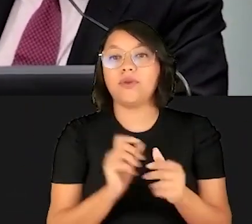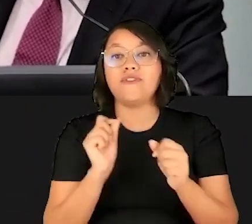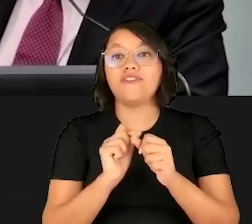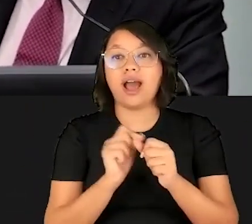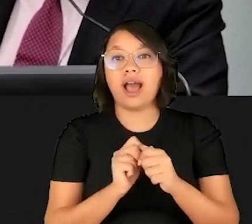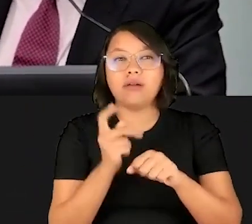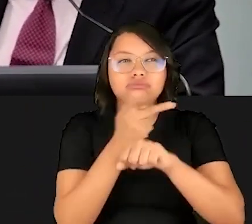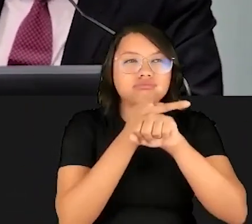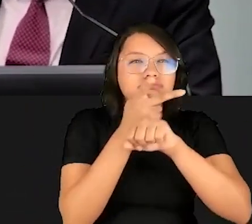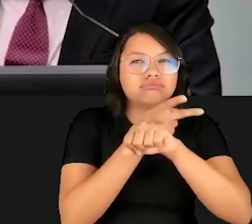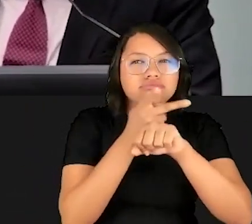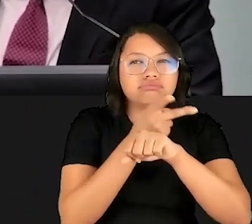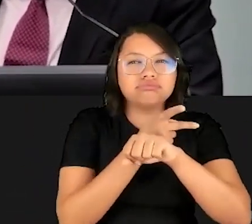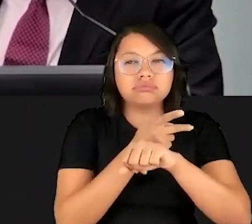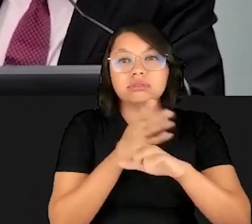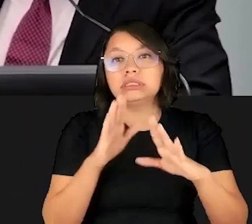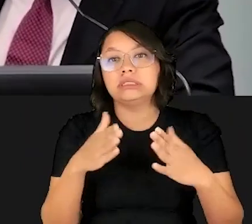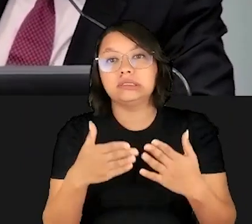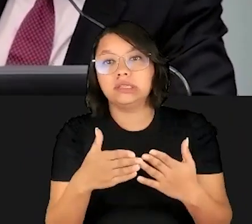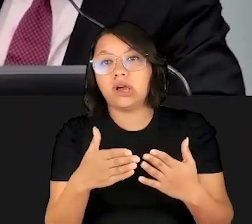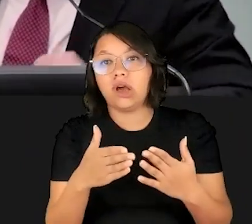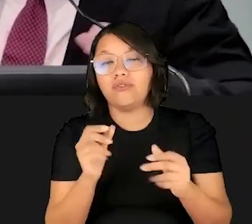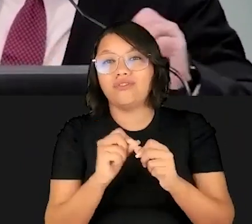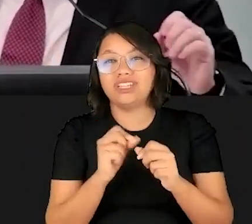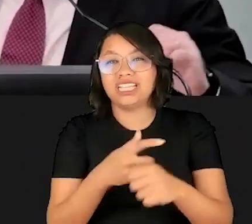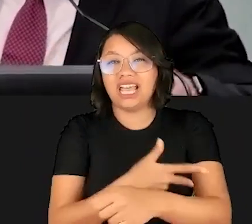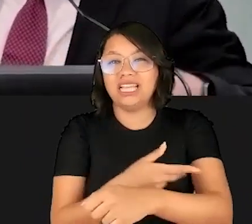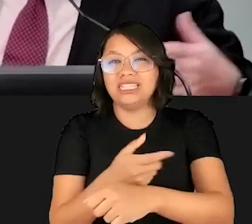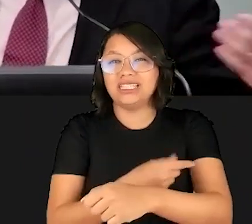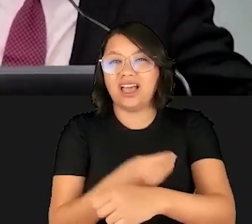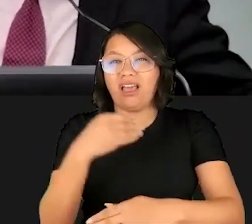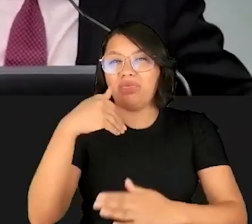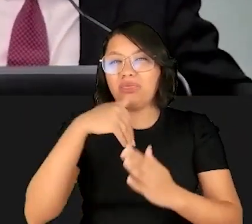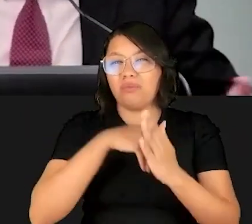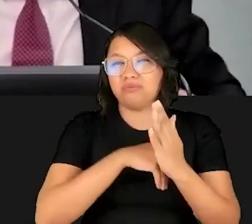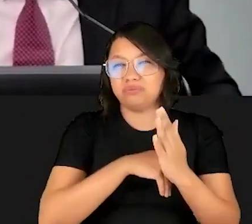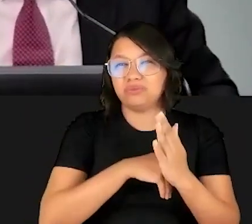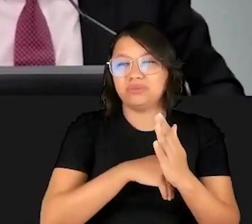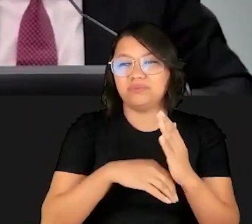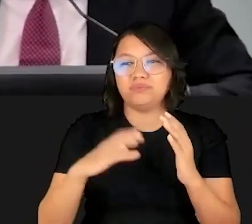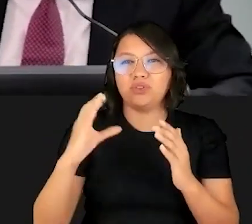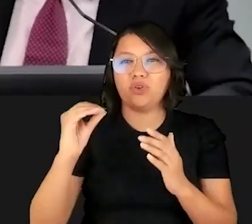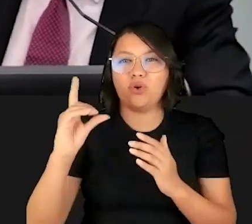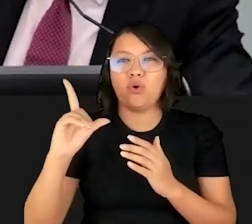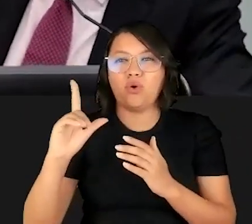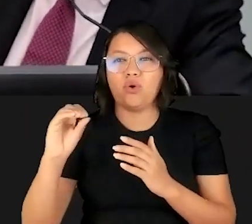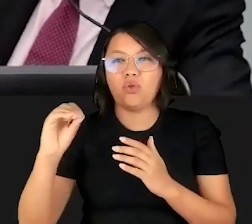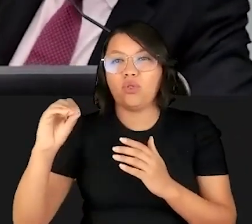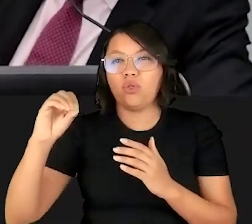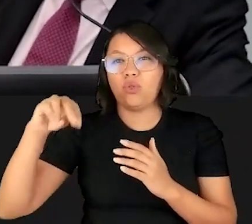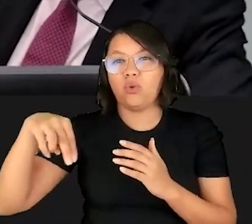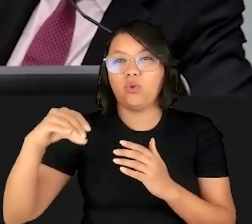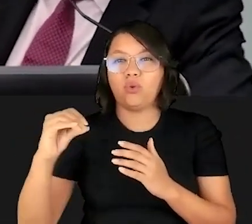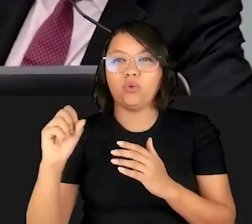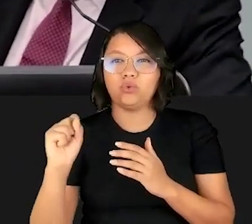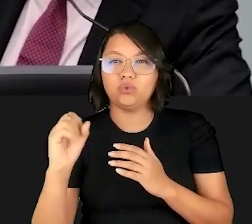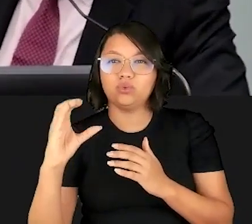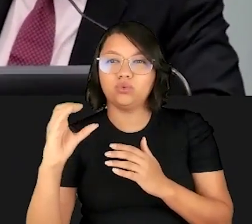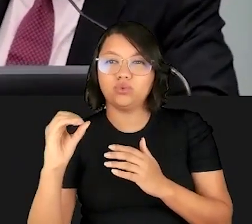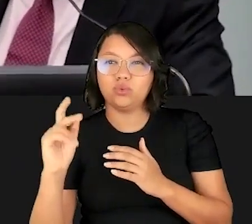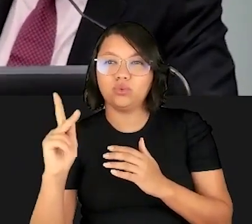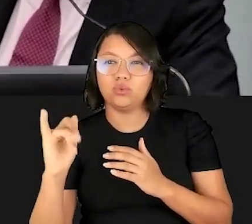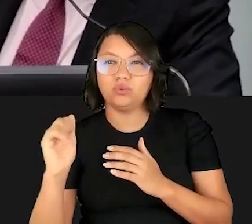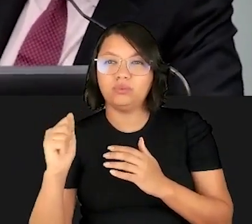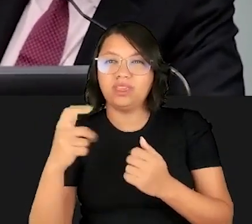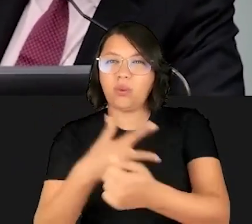Então, em vez de fazer mamografia, colonoscopia, não sei quantos de vocês fizeram colonoscopia, eu já passei dos 45, eu já fiz a minha colonoscopia. É um